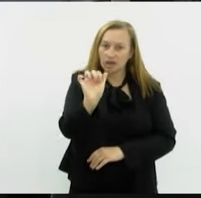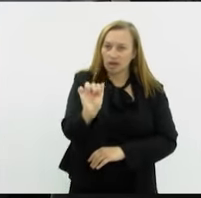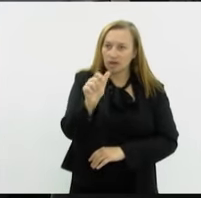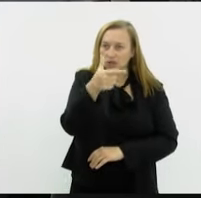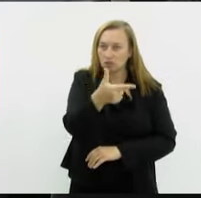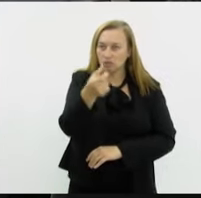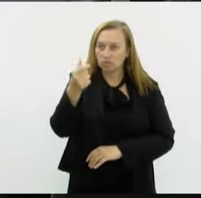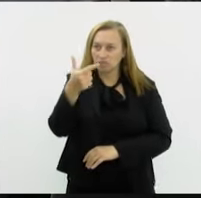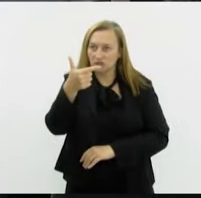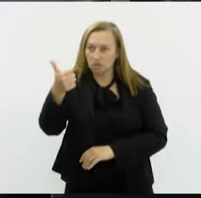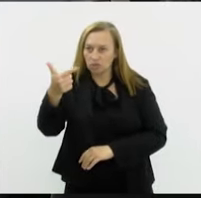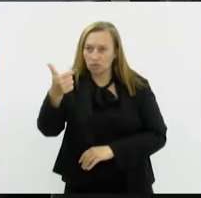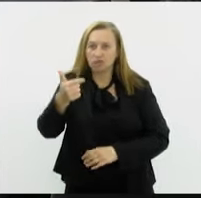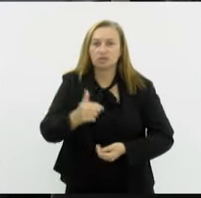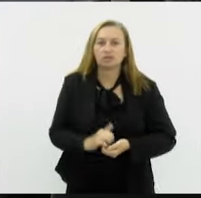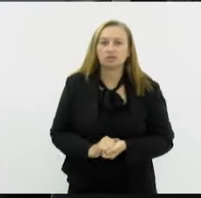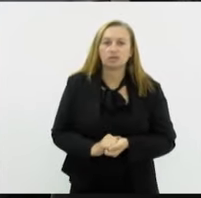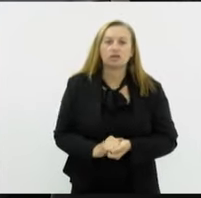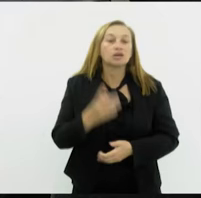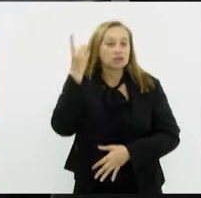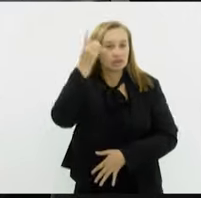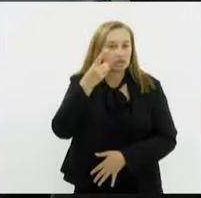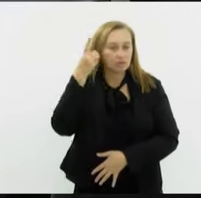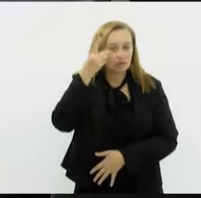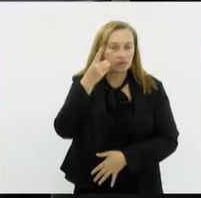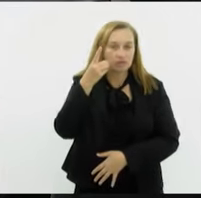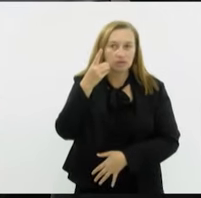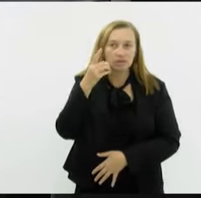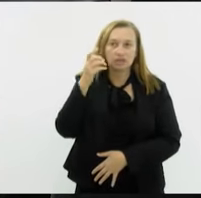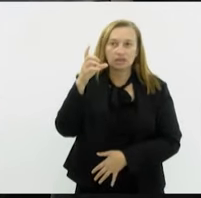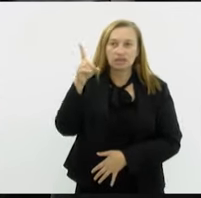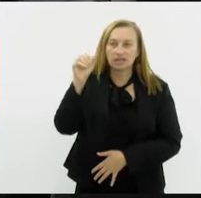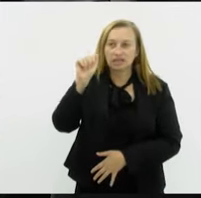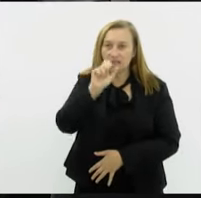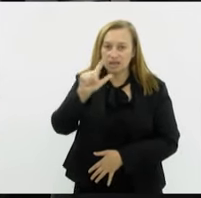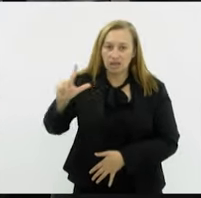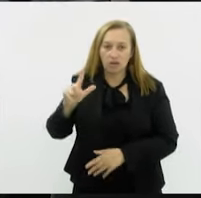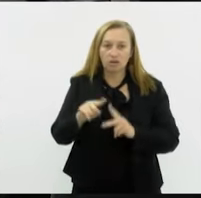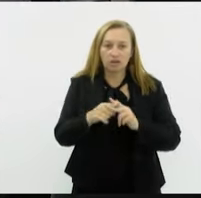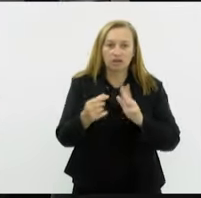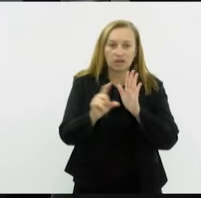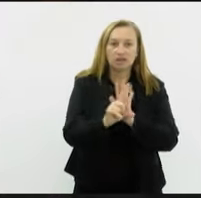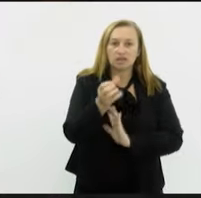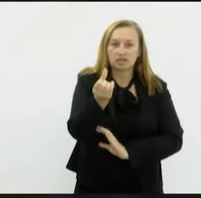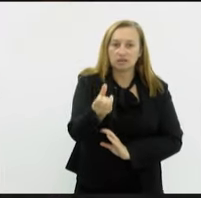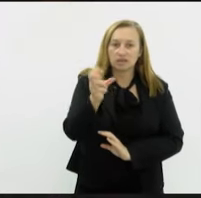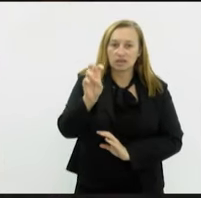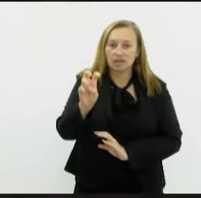6.446-A. de 2022, de autoria do deputado Daniel Librelon, que altera a lei número